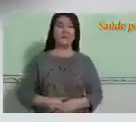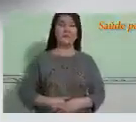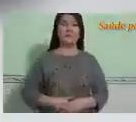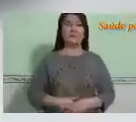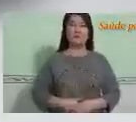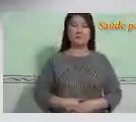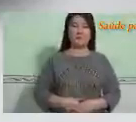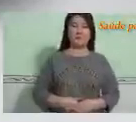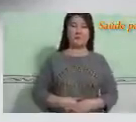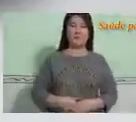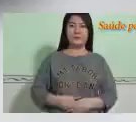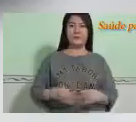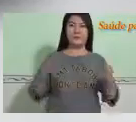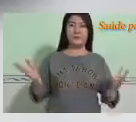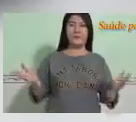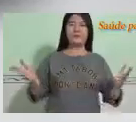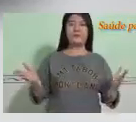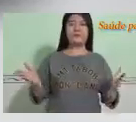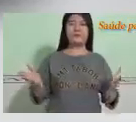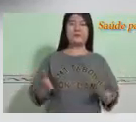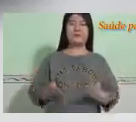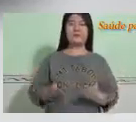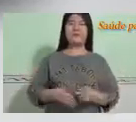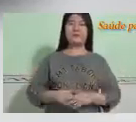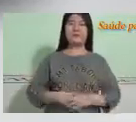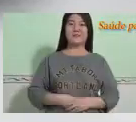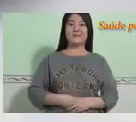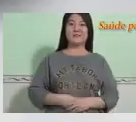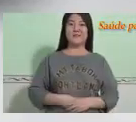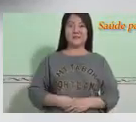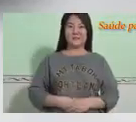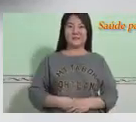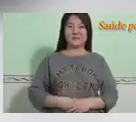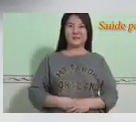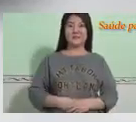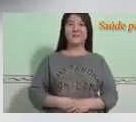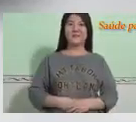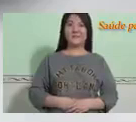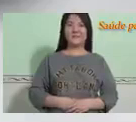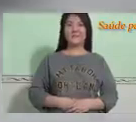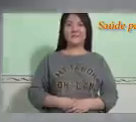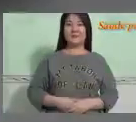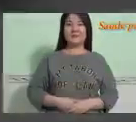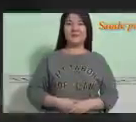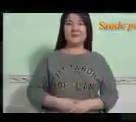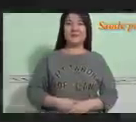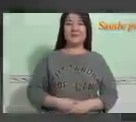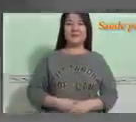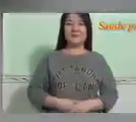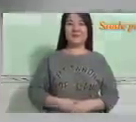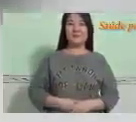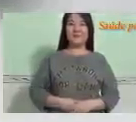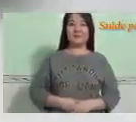comorgelatina, uma ótima forma para remover cravos da pele, consiste em lavar o rosto com água morna, seca muito bem e